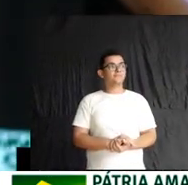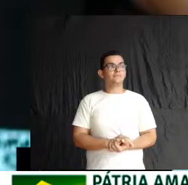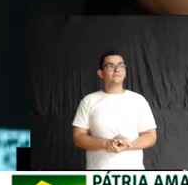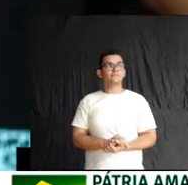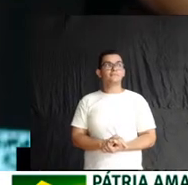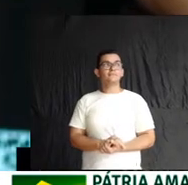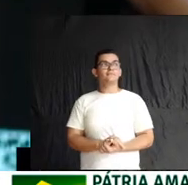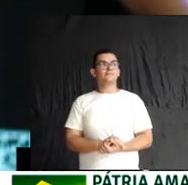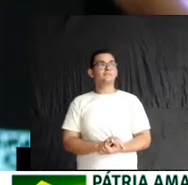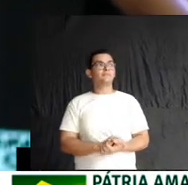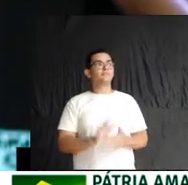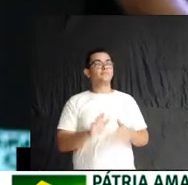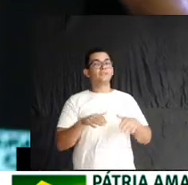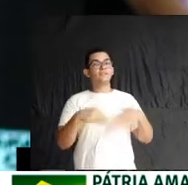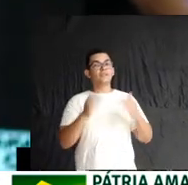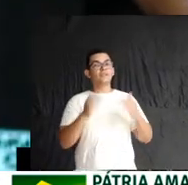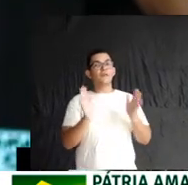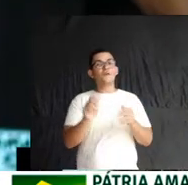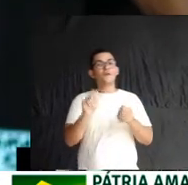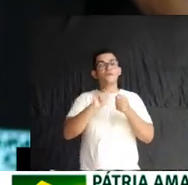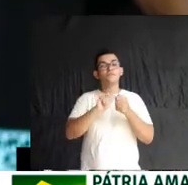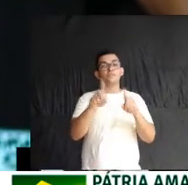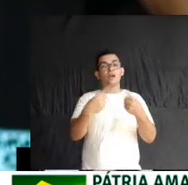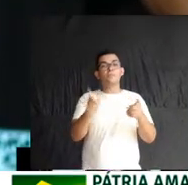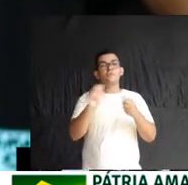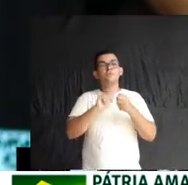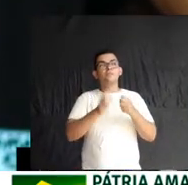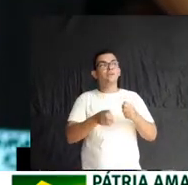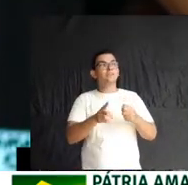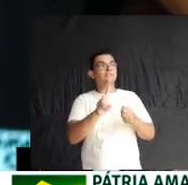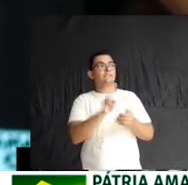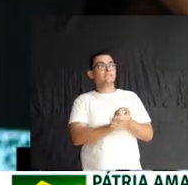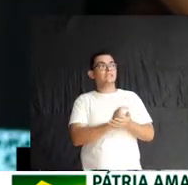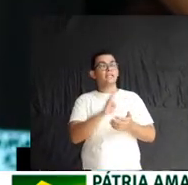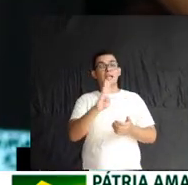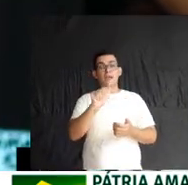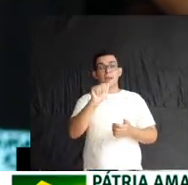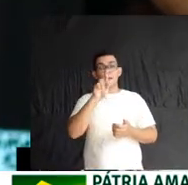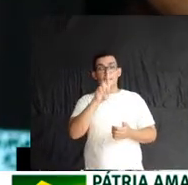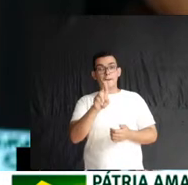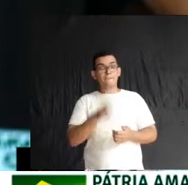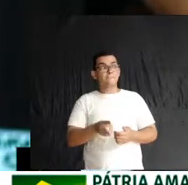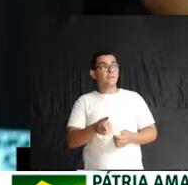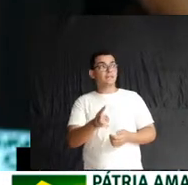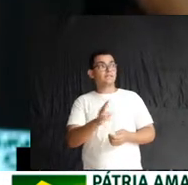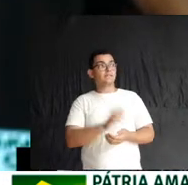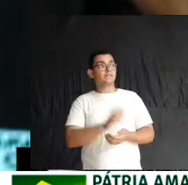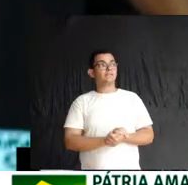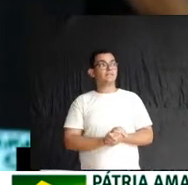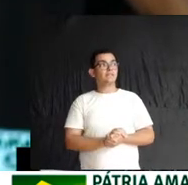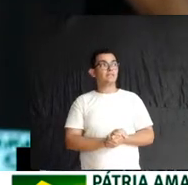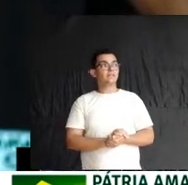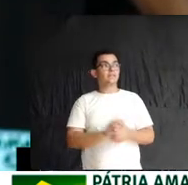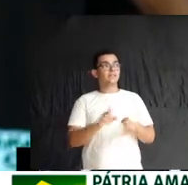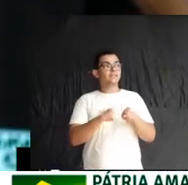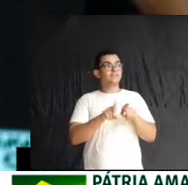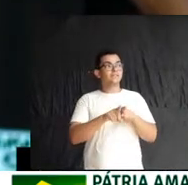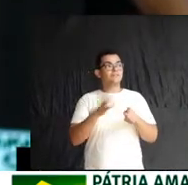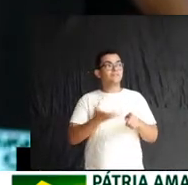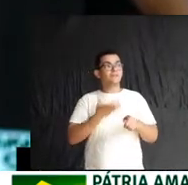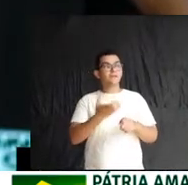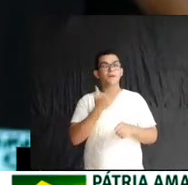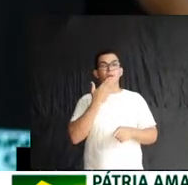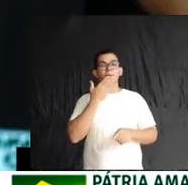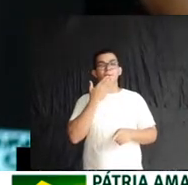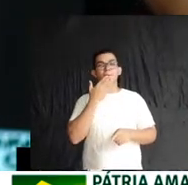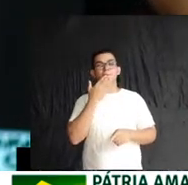música que a gente faz no barzinho. Pessoal, quero pedir perdão de antemão, já vou justificar